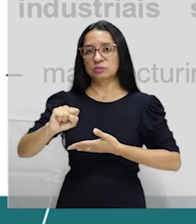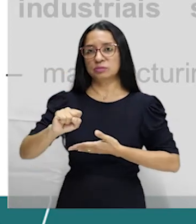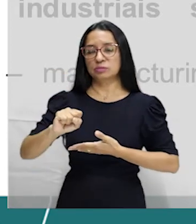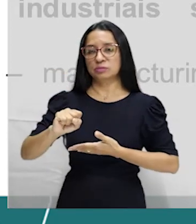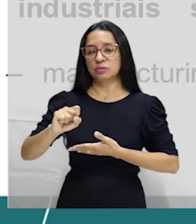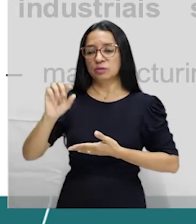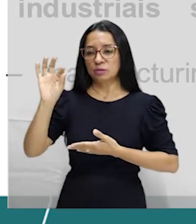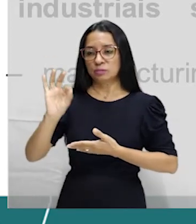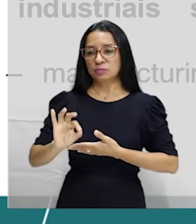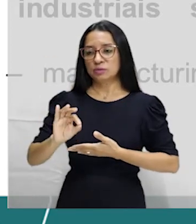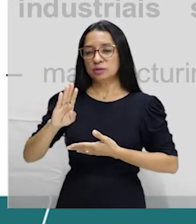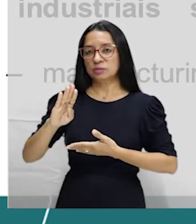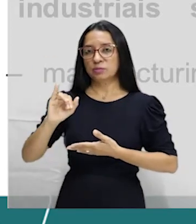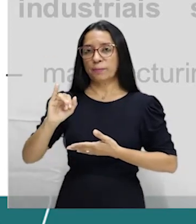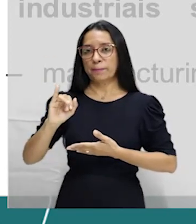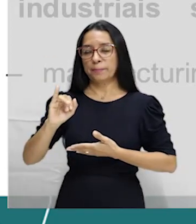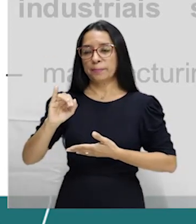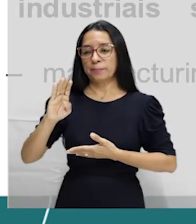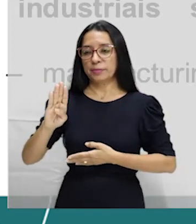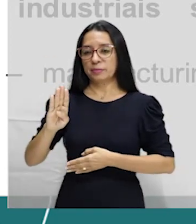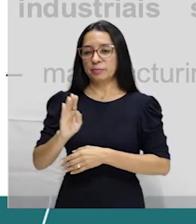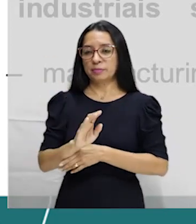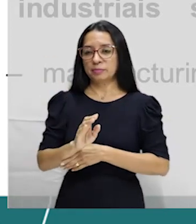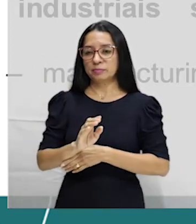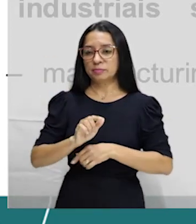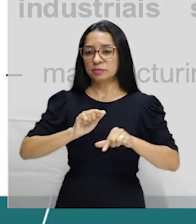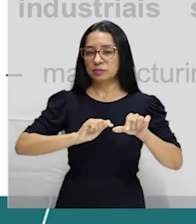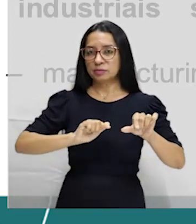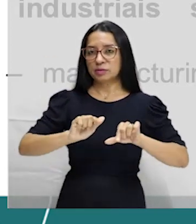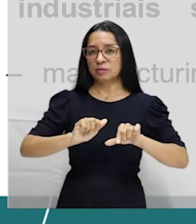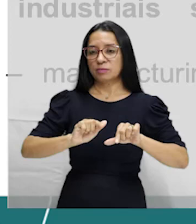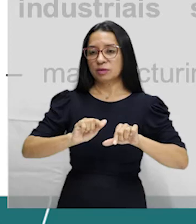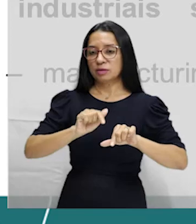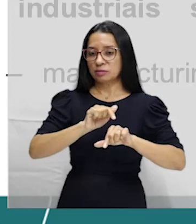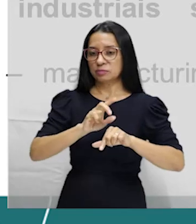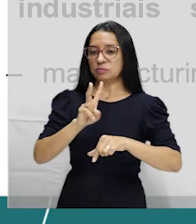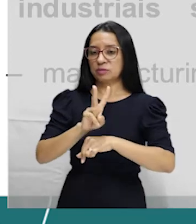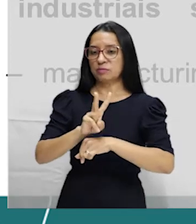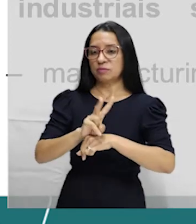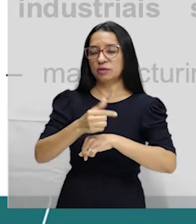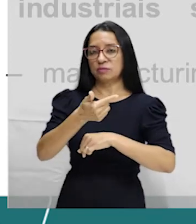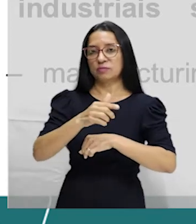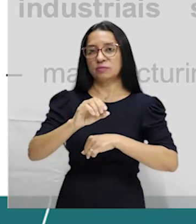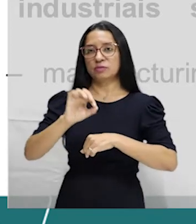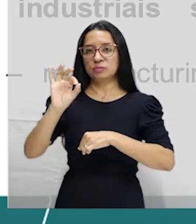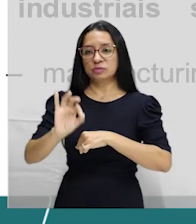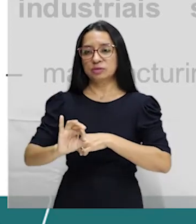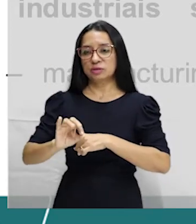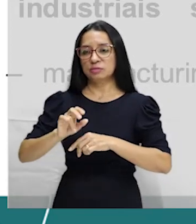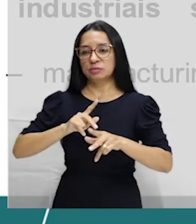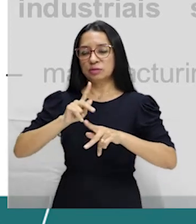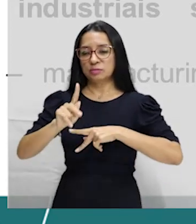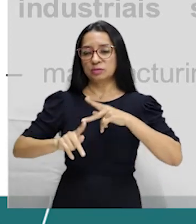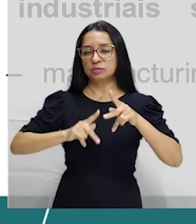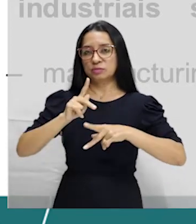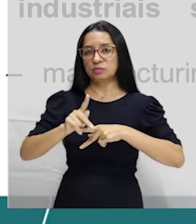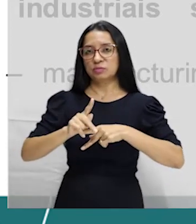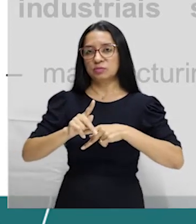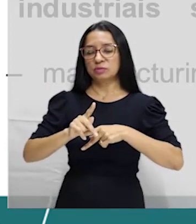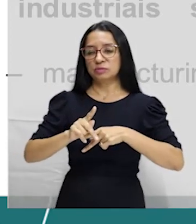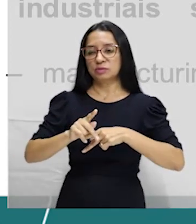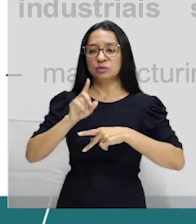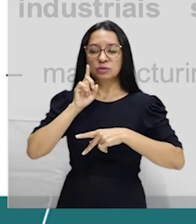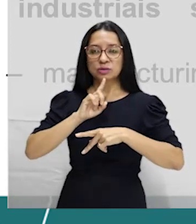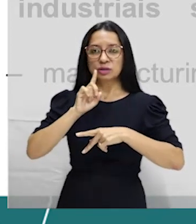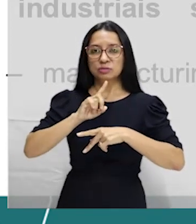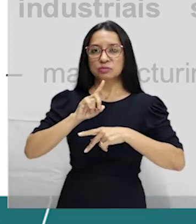do PIB dos Estados Unidos e emprega 20% da população. A gente falou na aula teórica que os Estados Unidos eles vão ser distribuídos por regiões